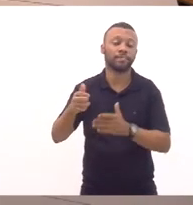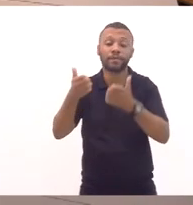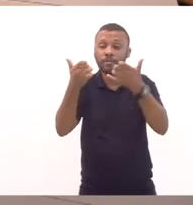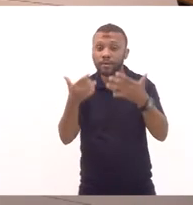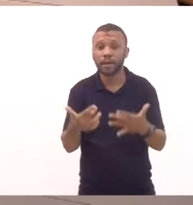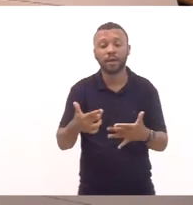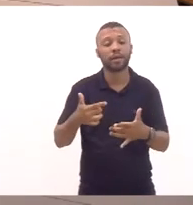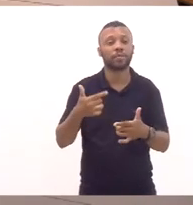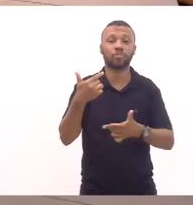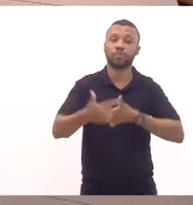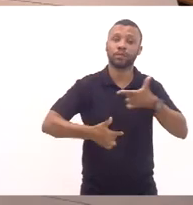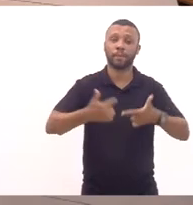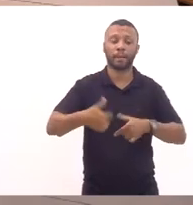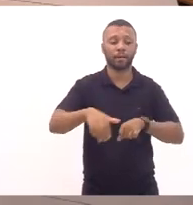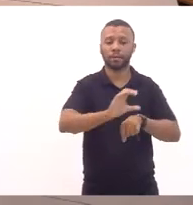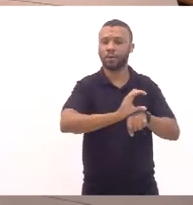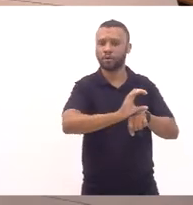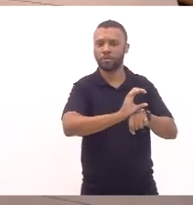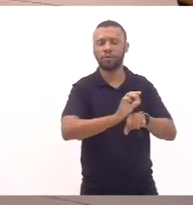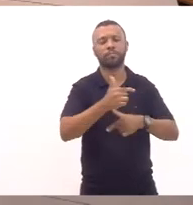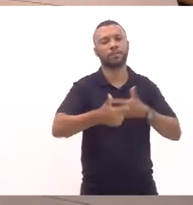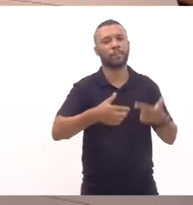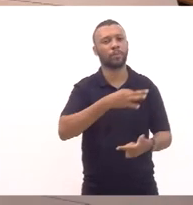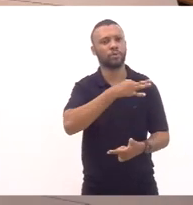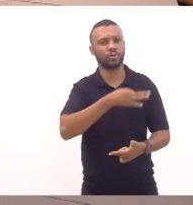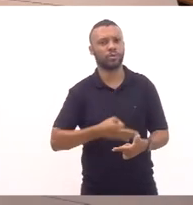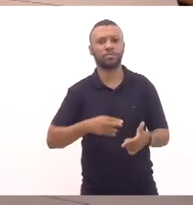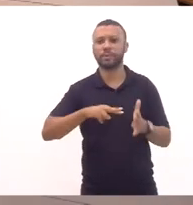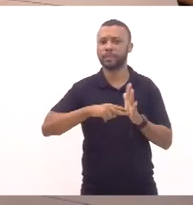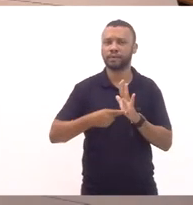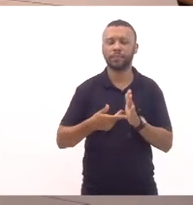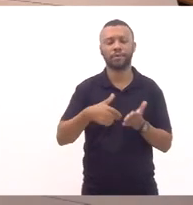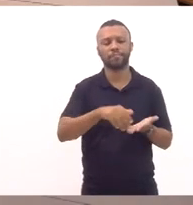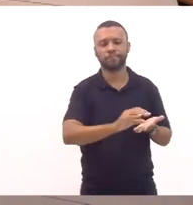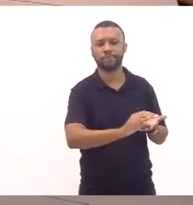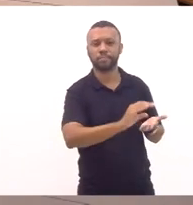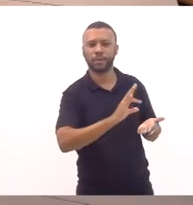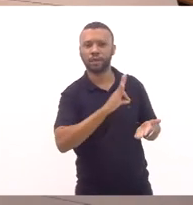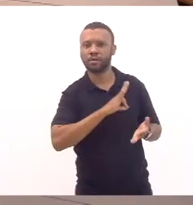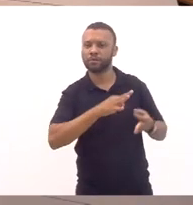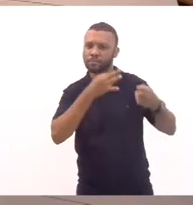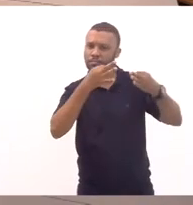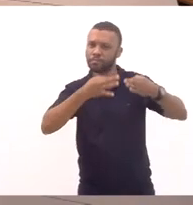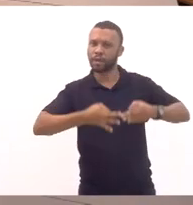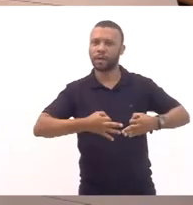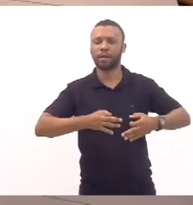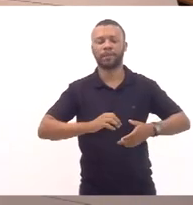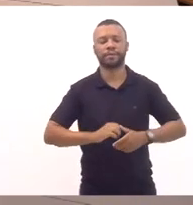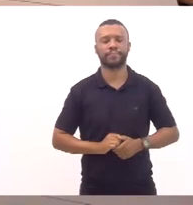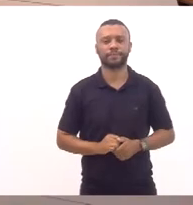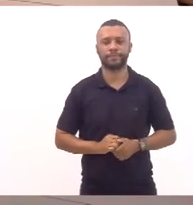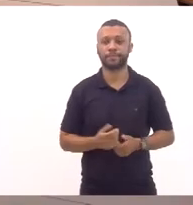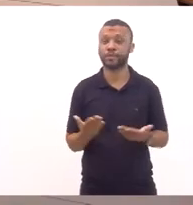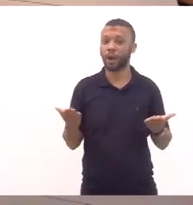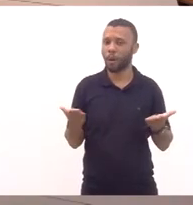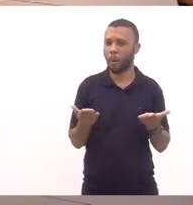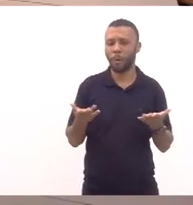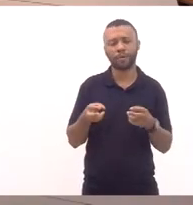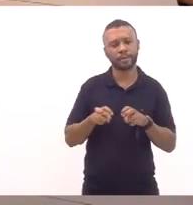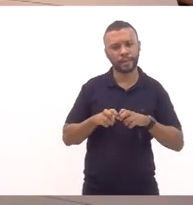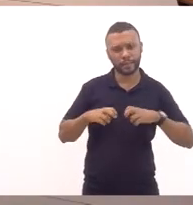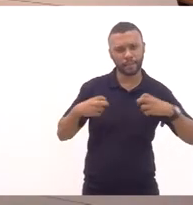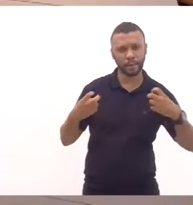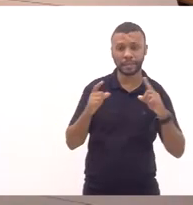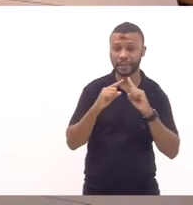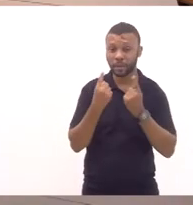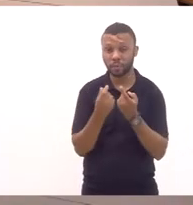direito constitucional e trabalho digno significa remuneração digna. Aqui nessa mesa hoje, aqui nessa